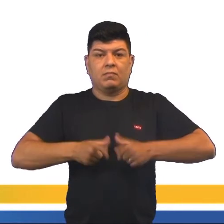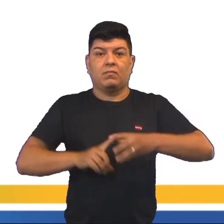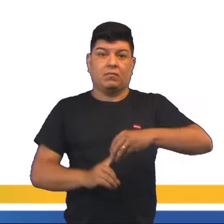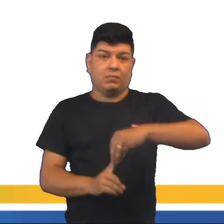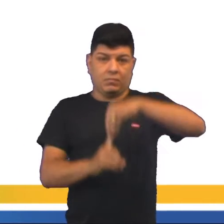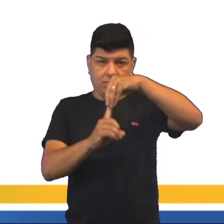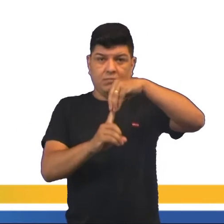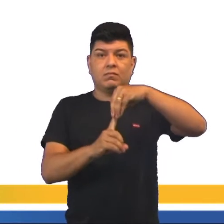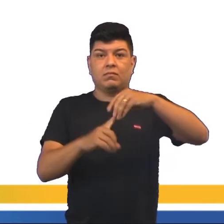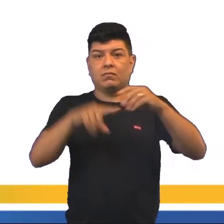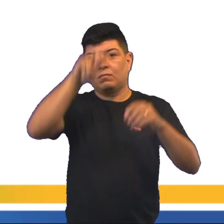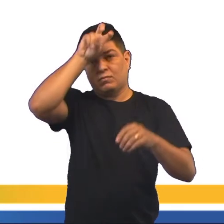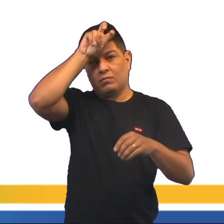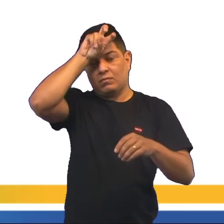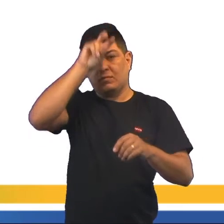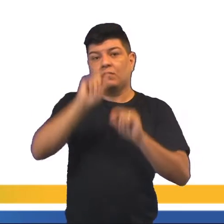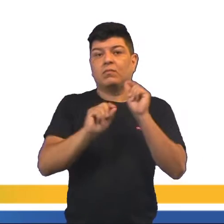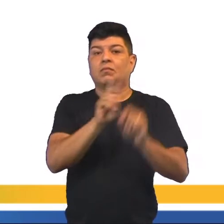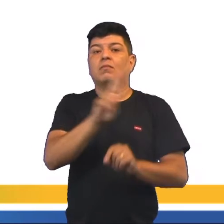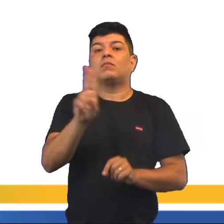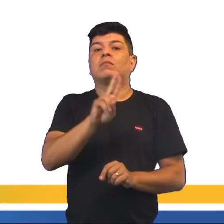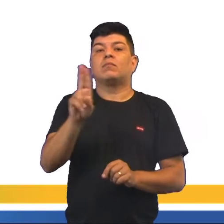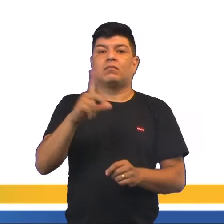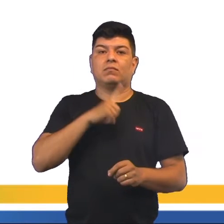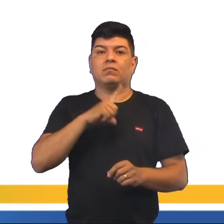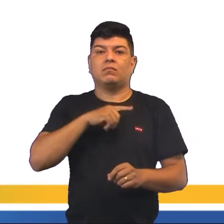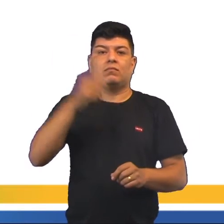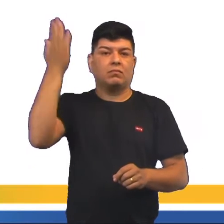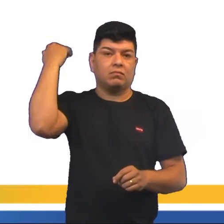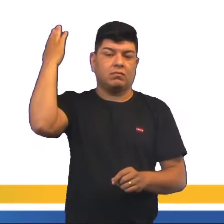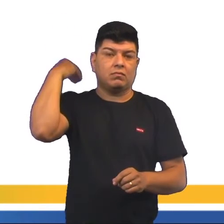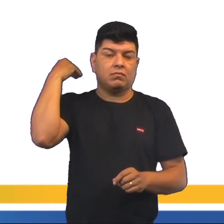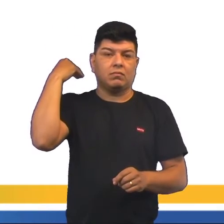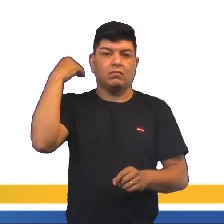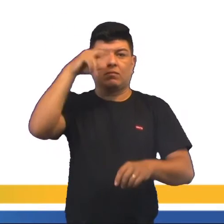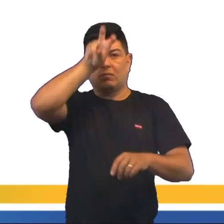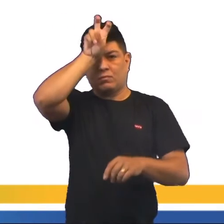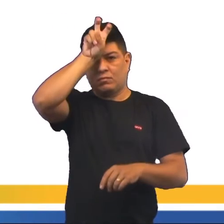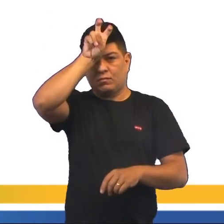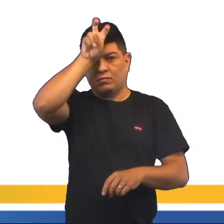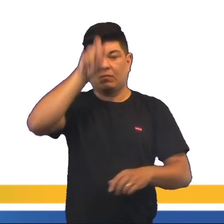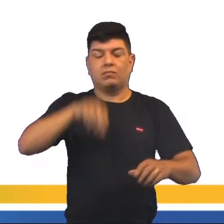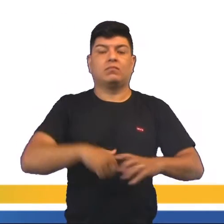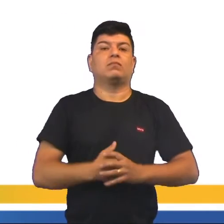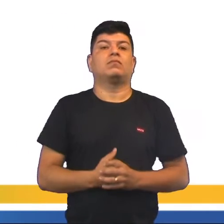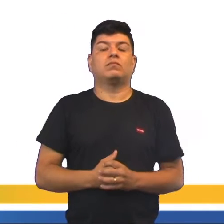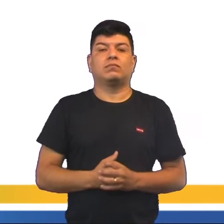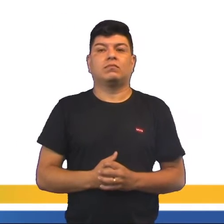fonte egípcia que cita o nome de Israel ali no Antigo Egito, né, uma representação antiga.